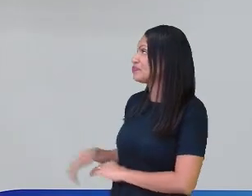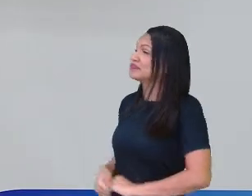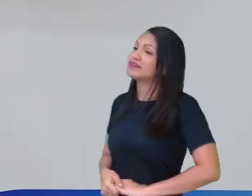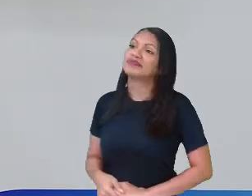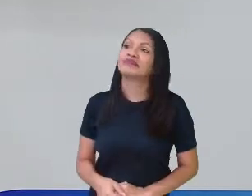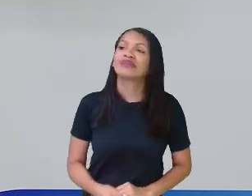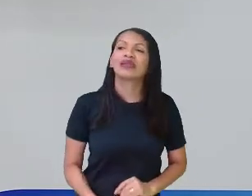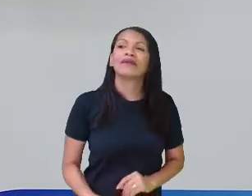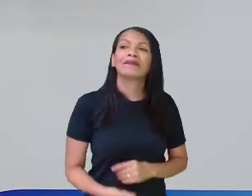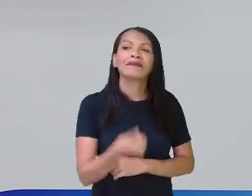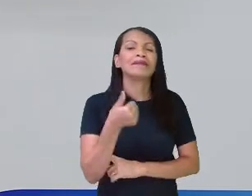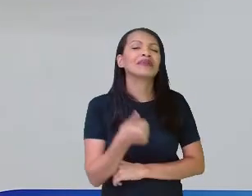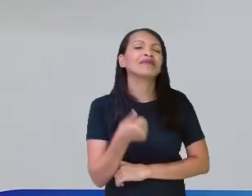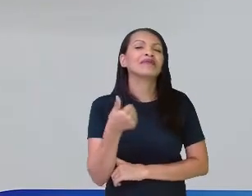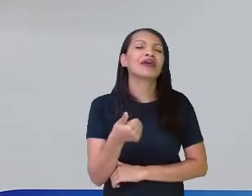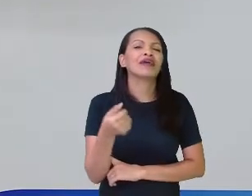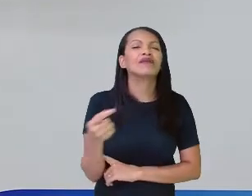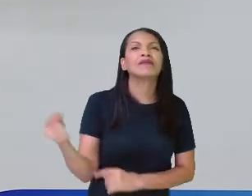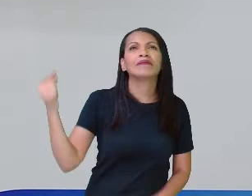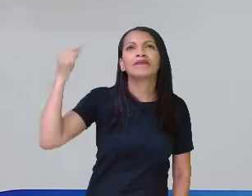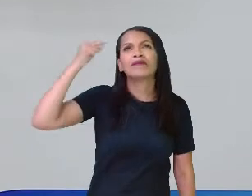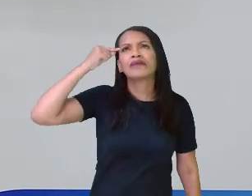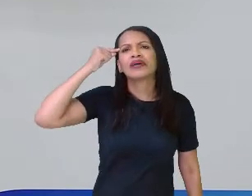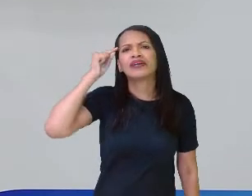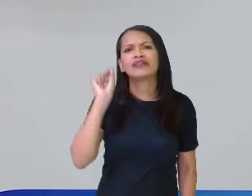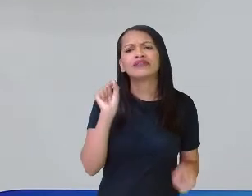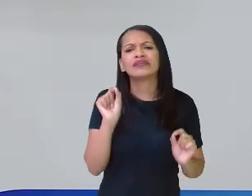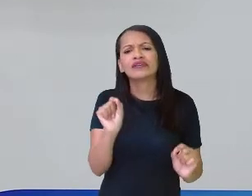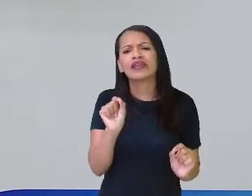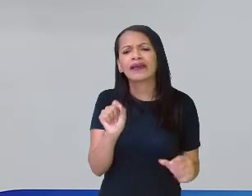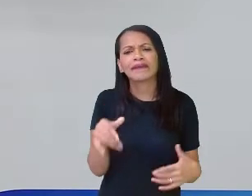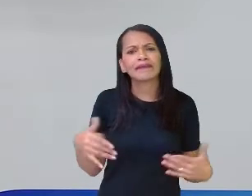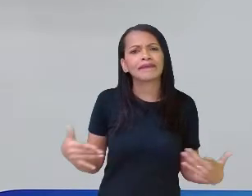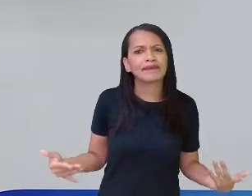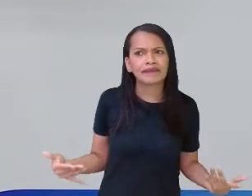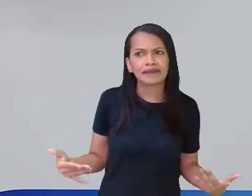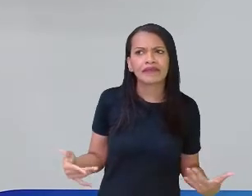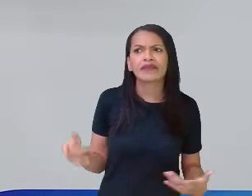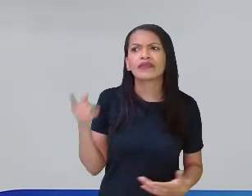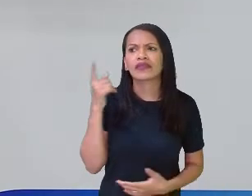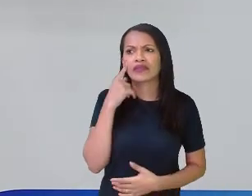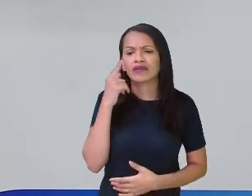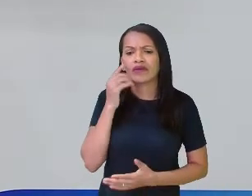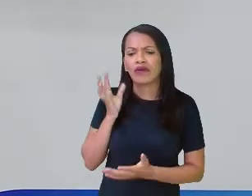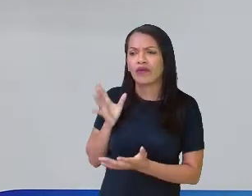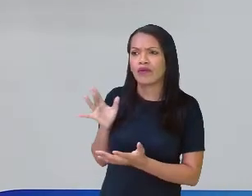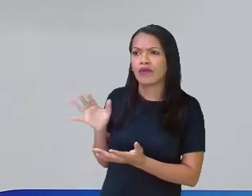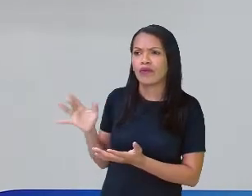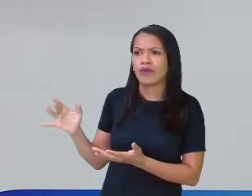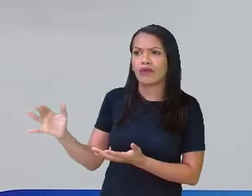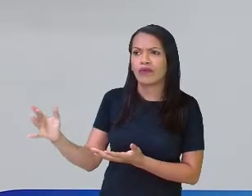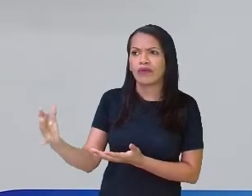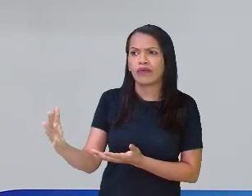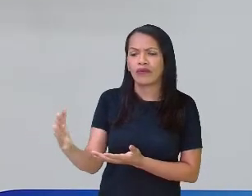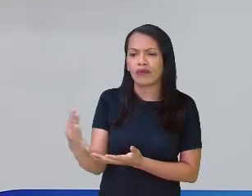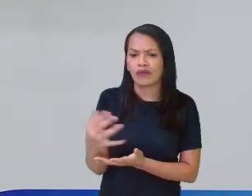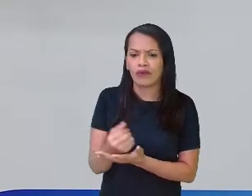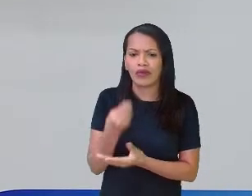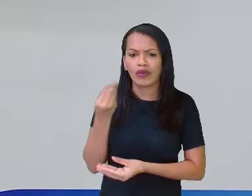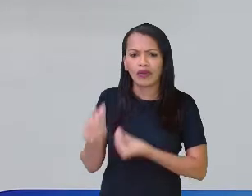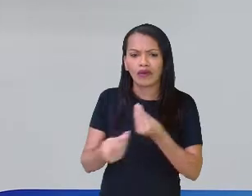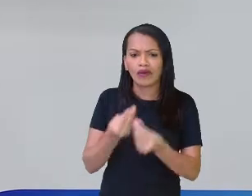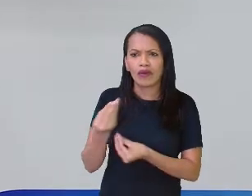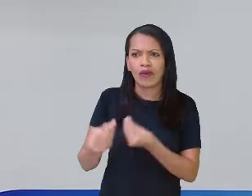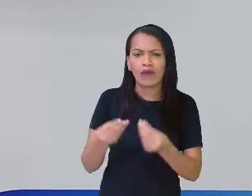gente primeiro tem que pensar em uma situação, na coleta de dados. Como assim,